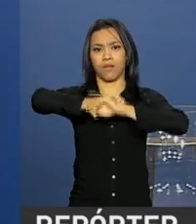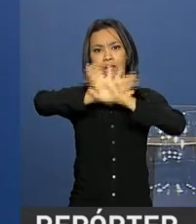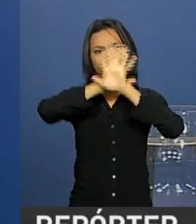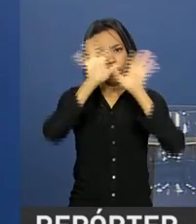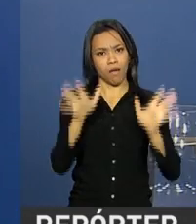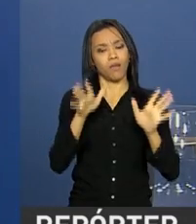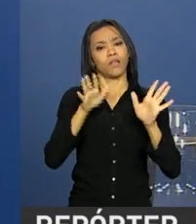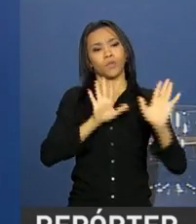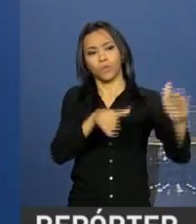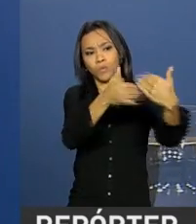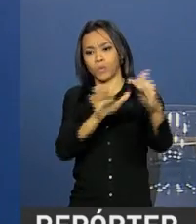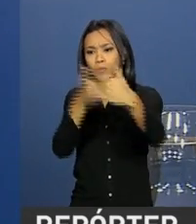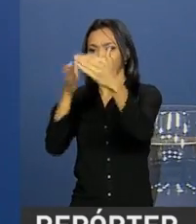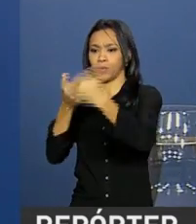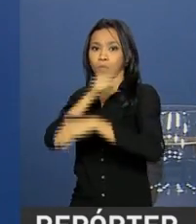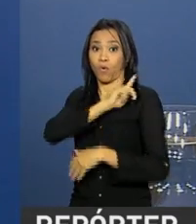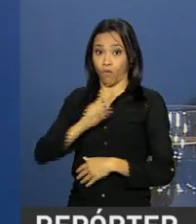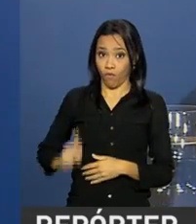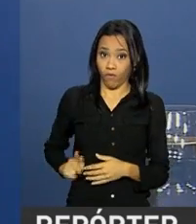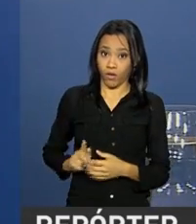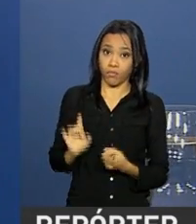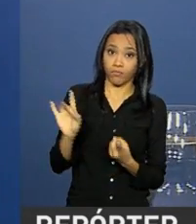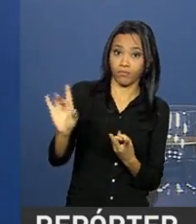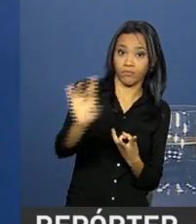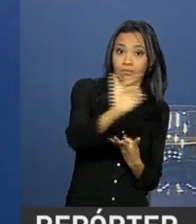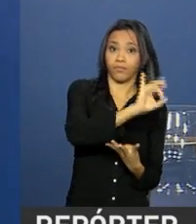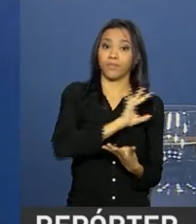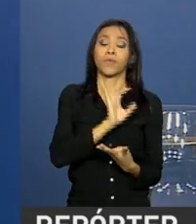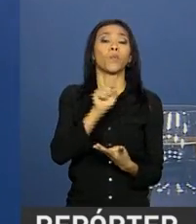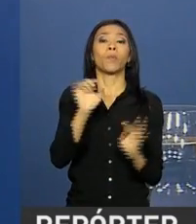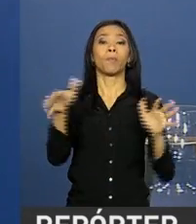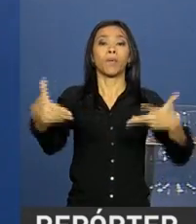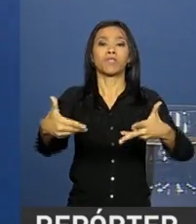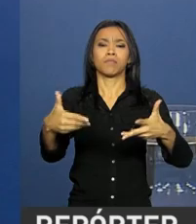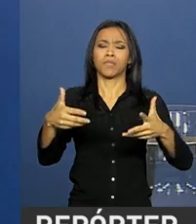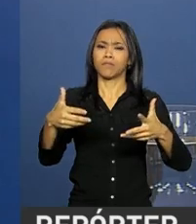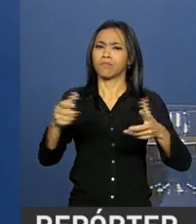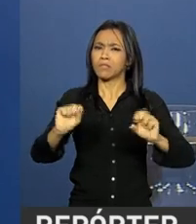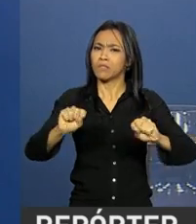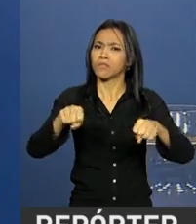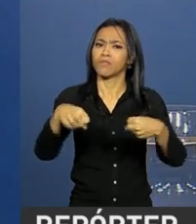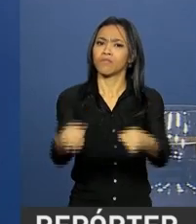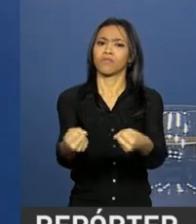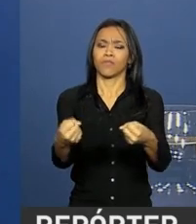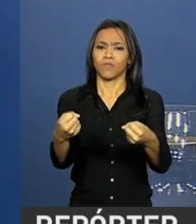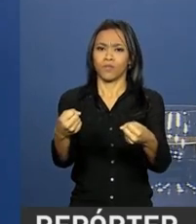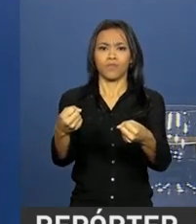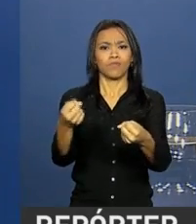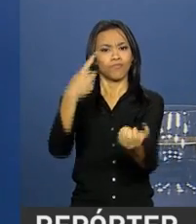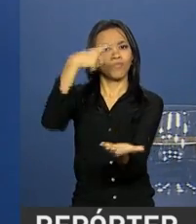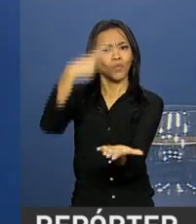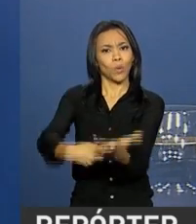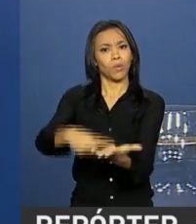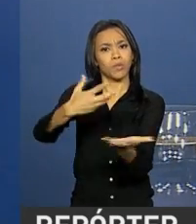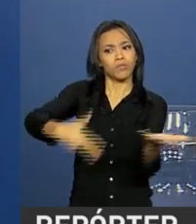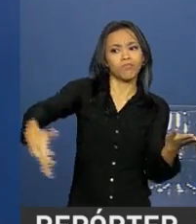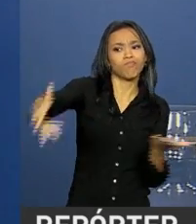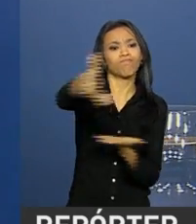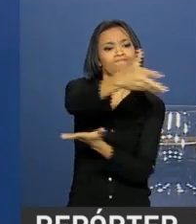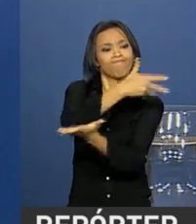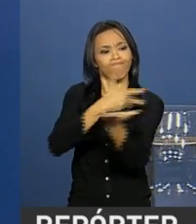dos governadores de que estavam participando de um esforço coletivo